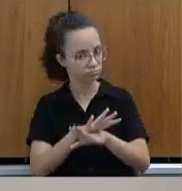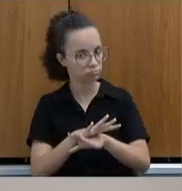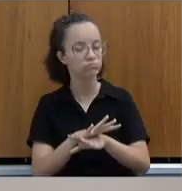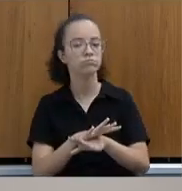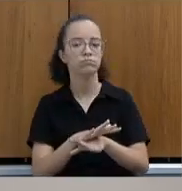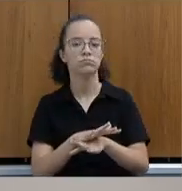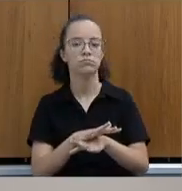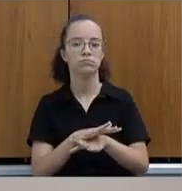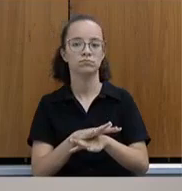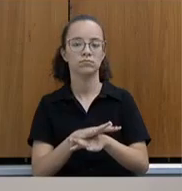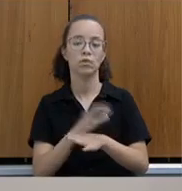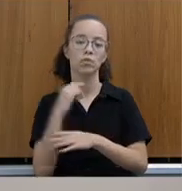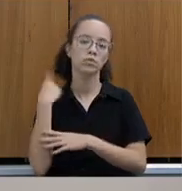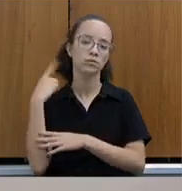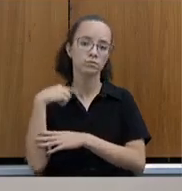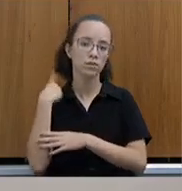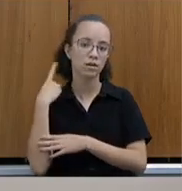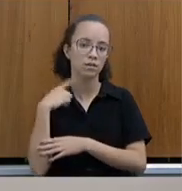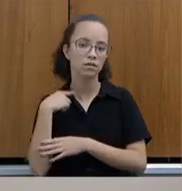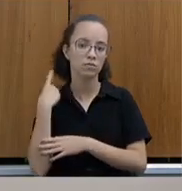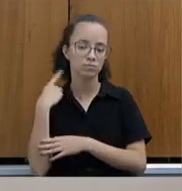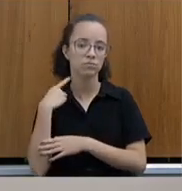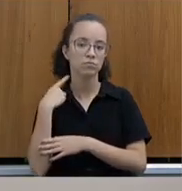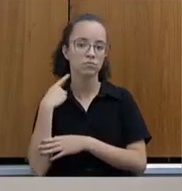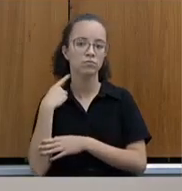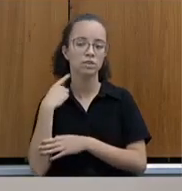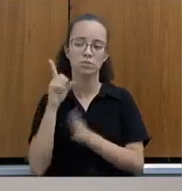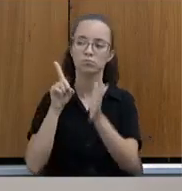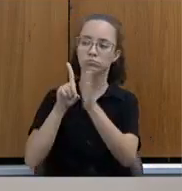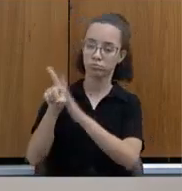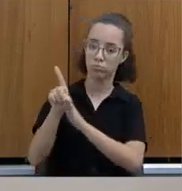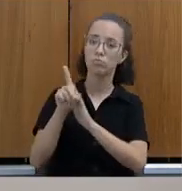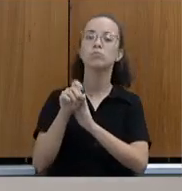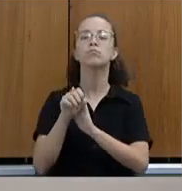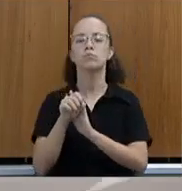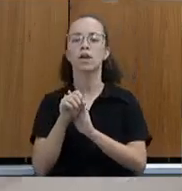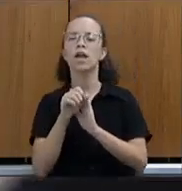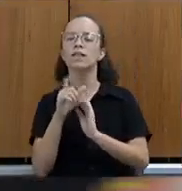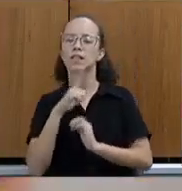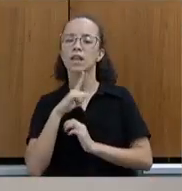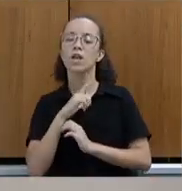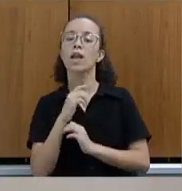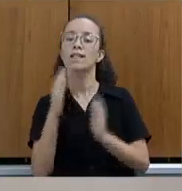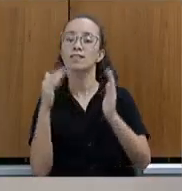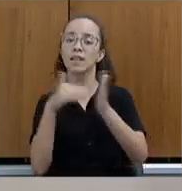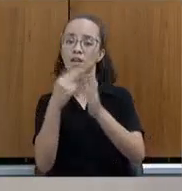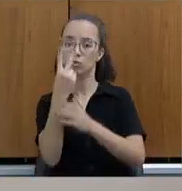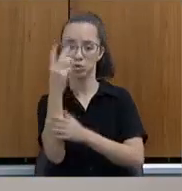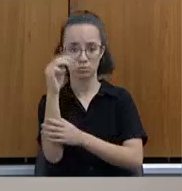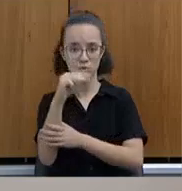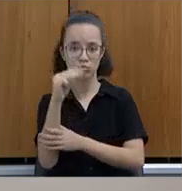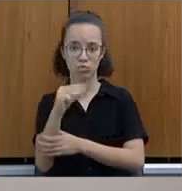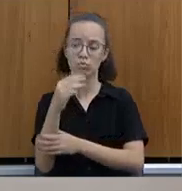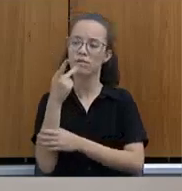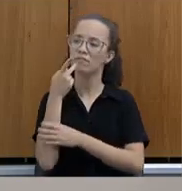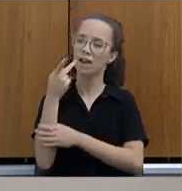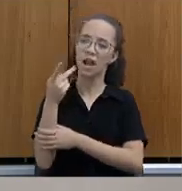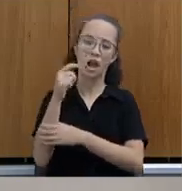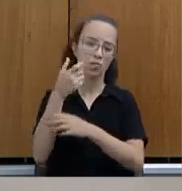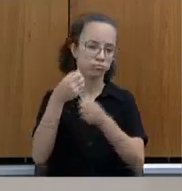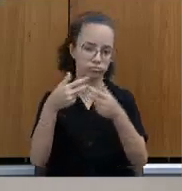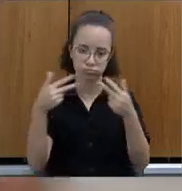estadual, o deputado que o interpelou disporá de até dois minutos para considerações finais.